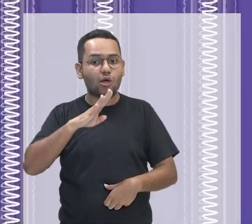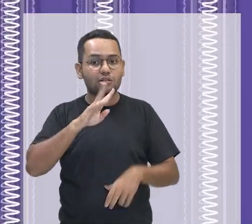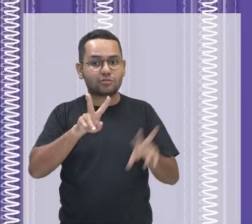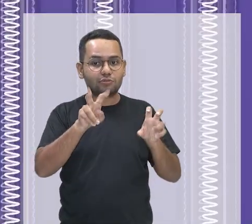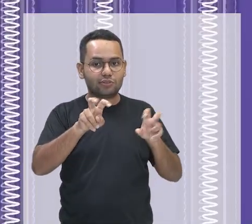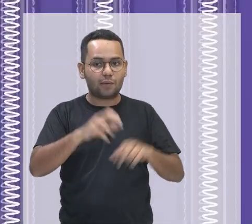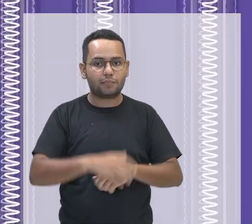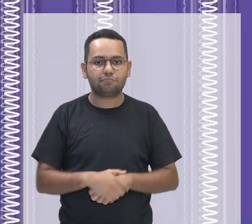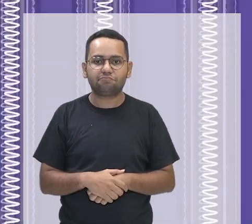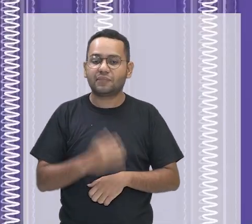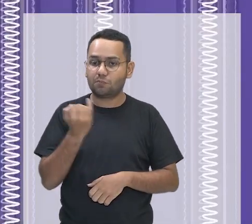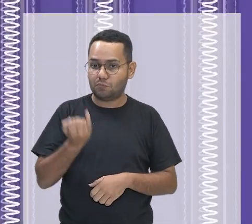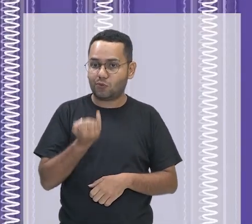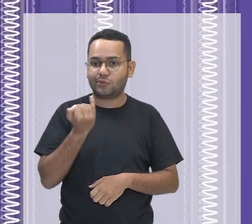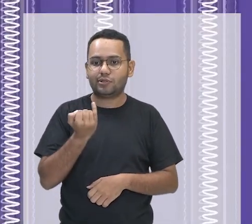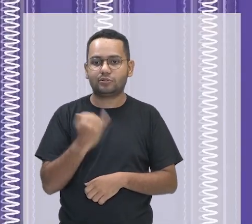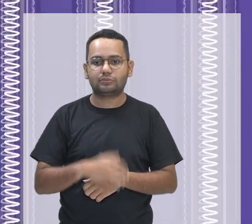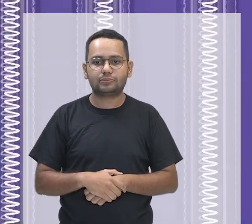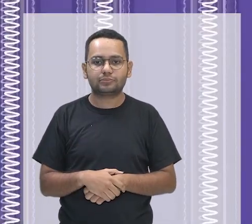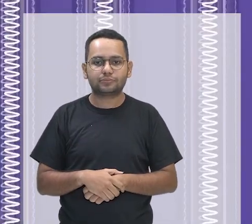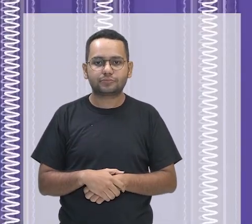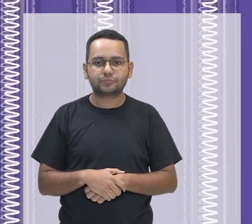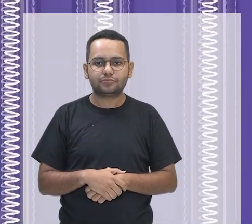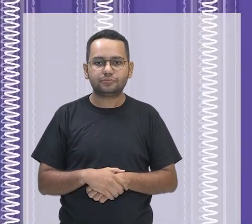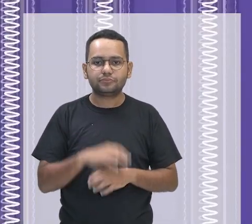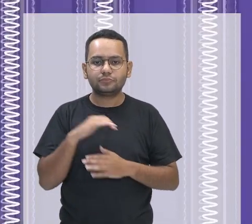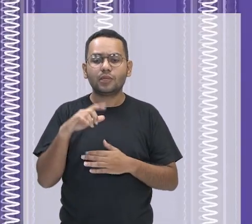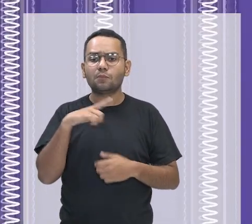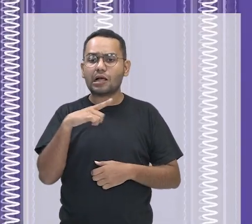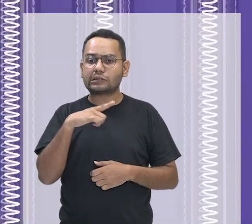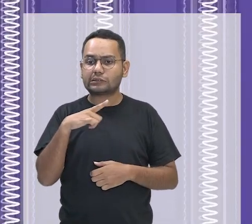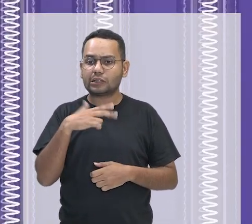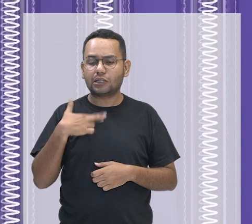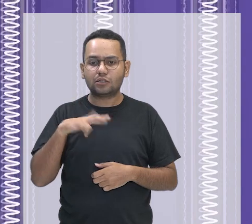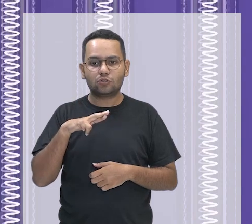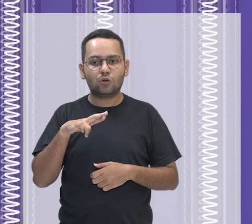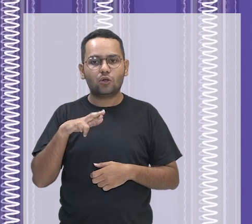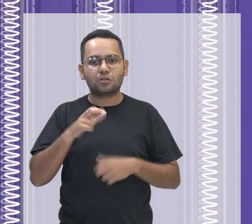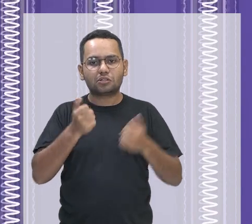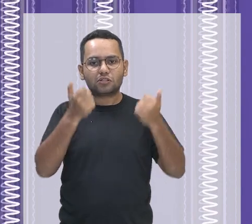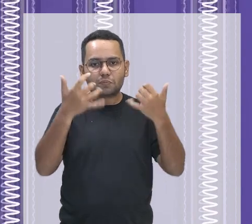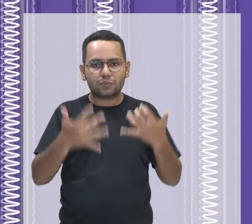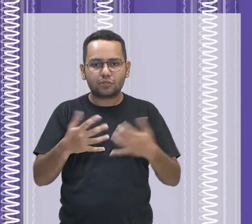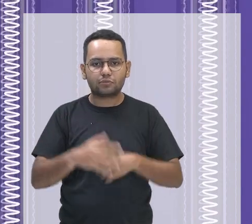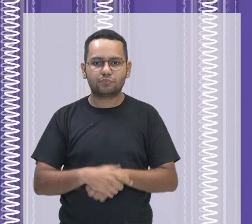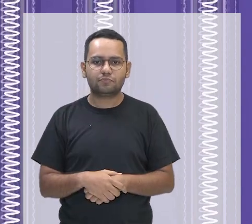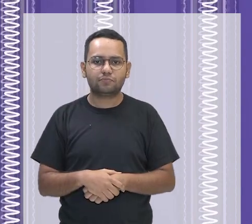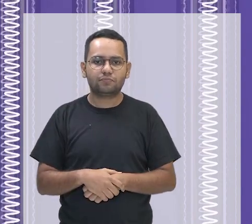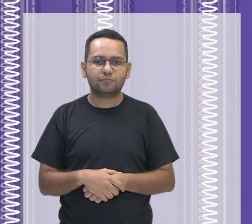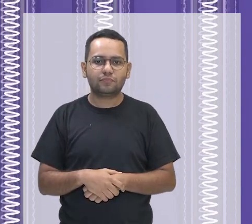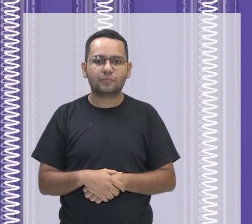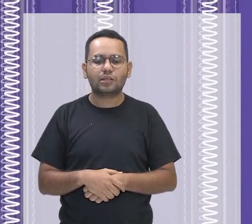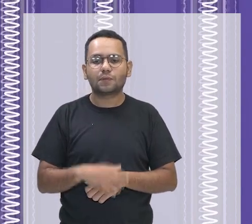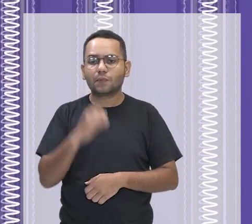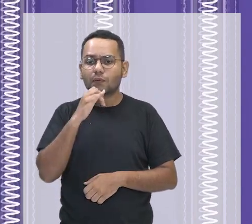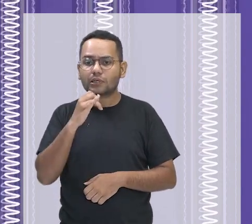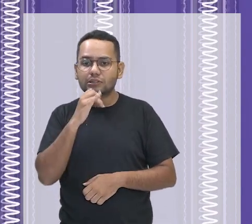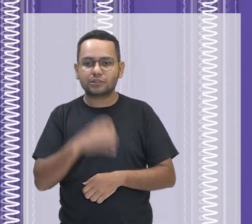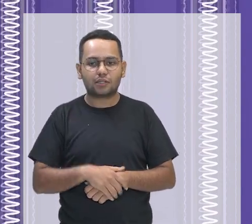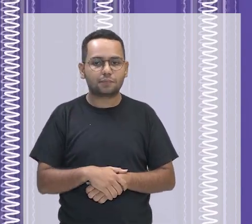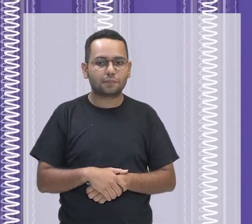muito importante. Há religiões que trabalham a questão moral, né? Em todos os sentidos, a moral familiar, a